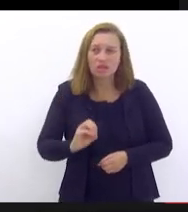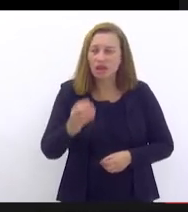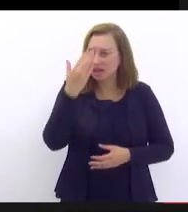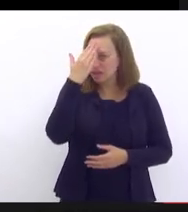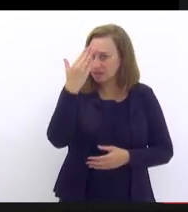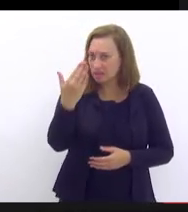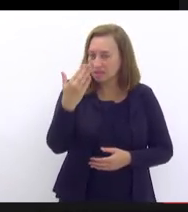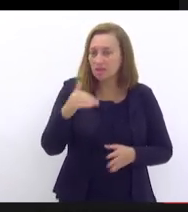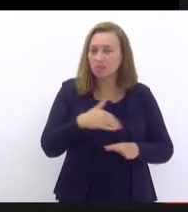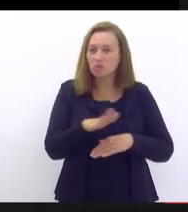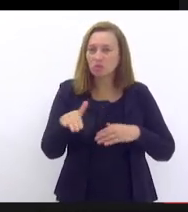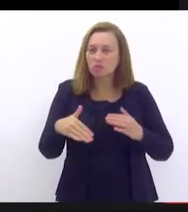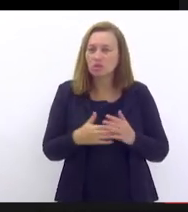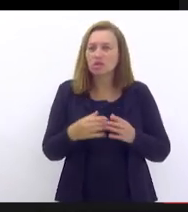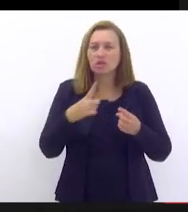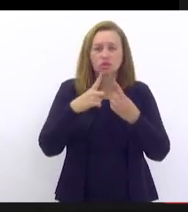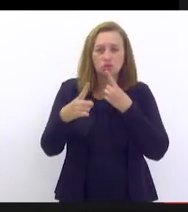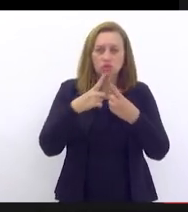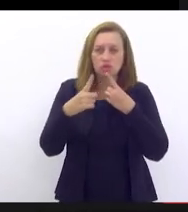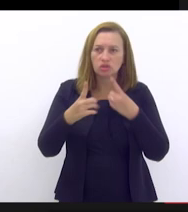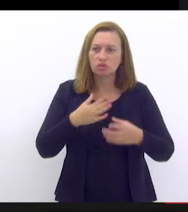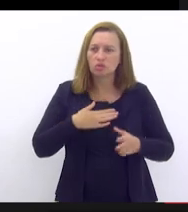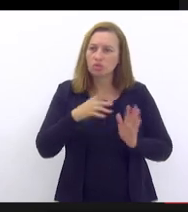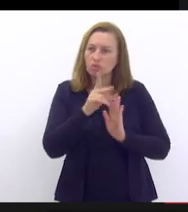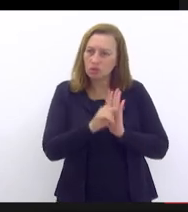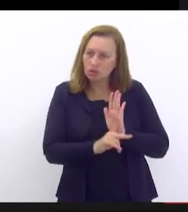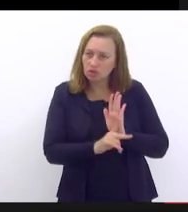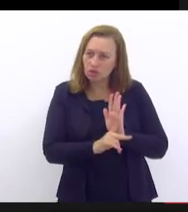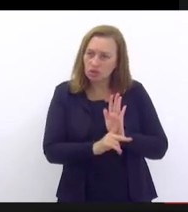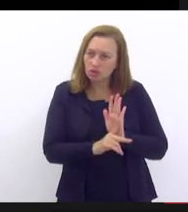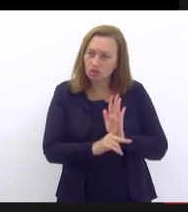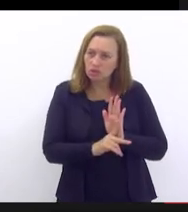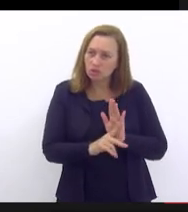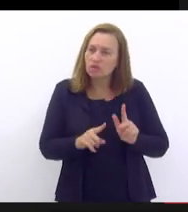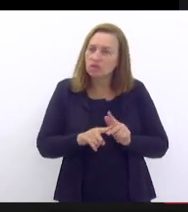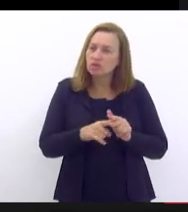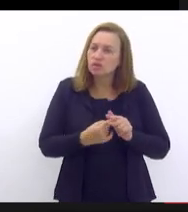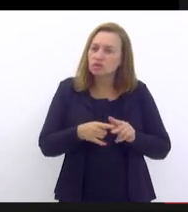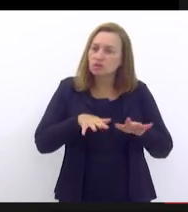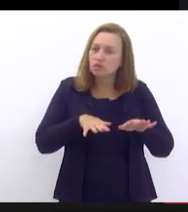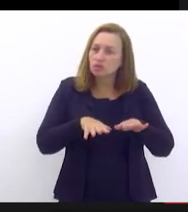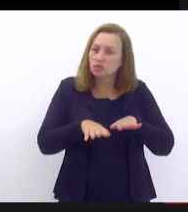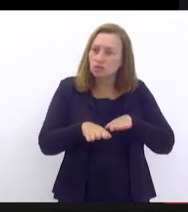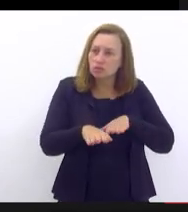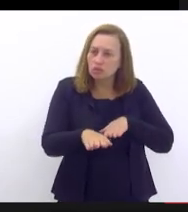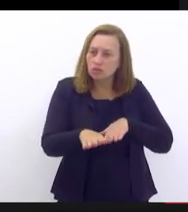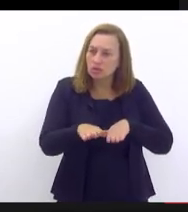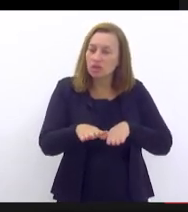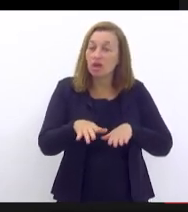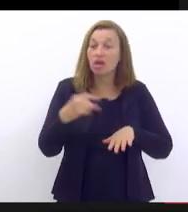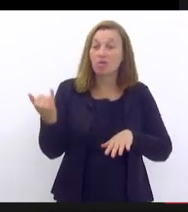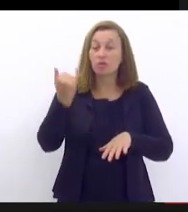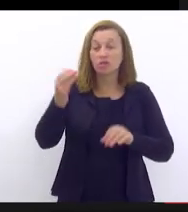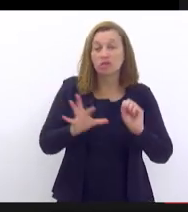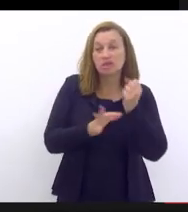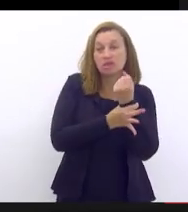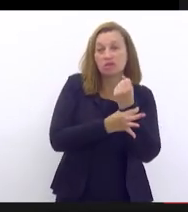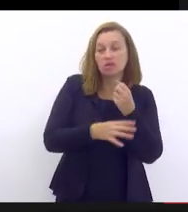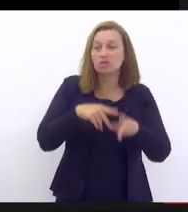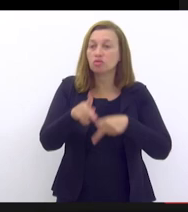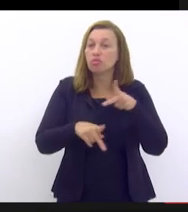pela toda a discussão do meu projeto sobre a manutenção das estradas. Isso é muito importante para a segurança do nosso